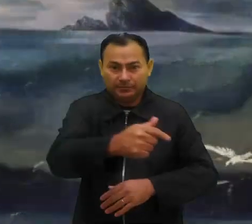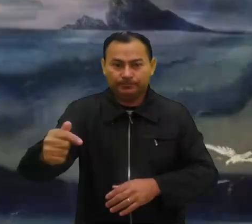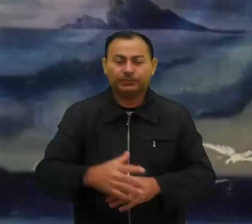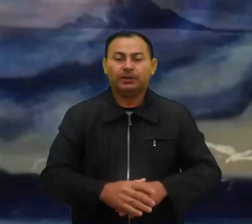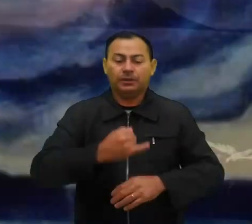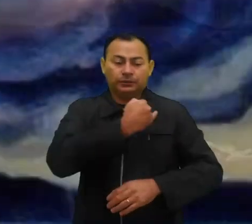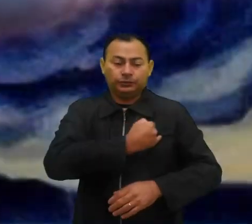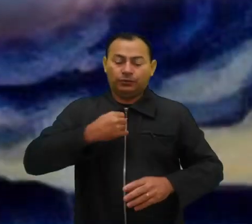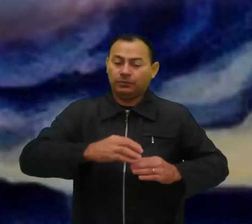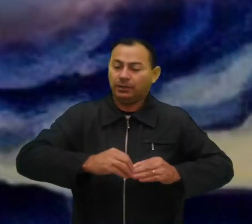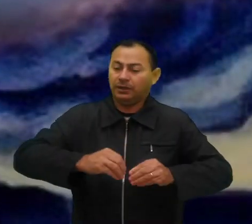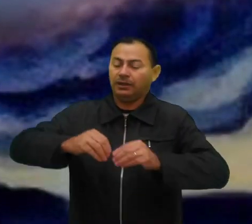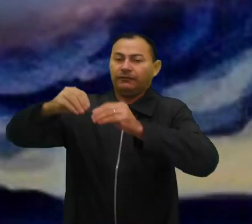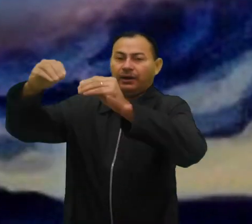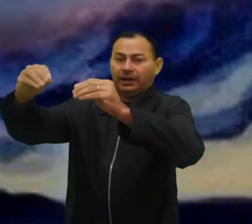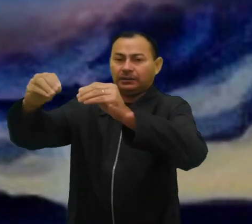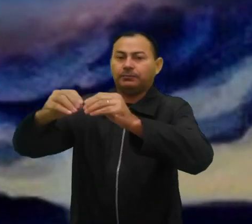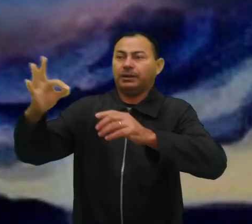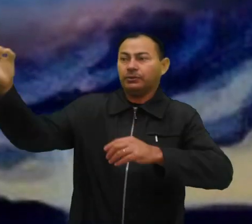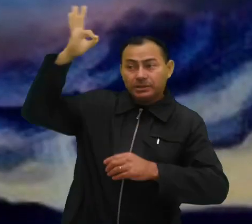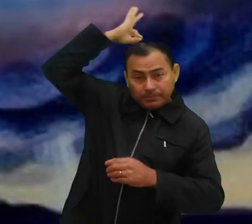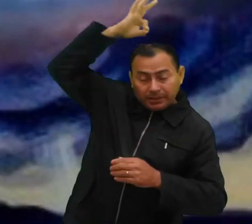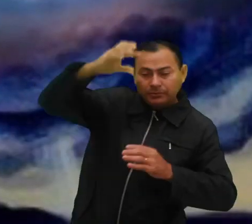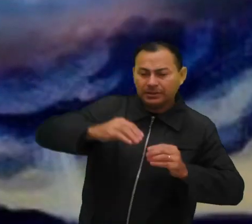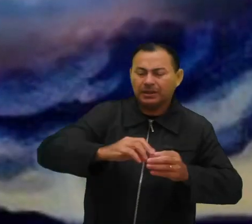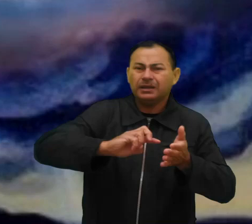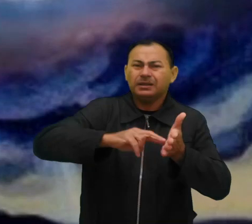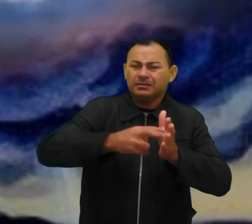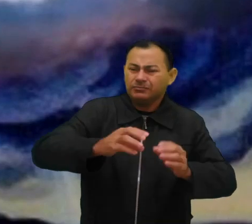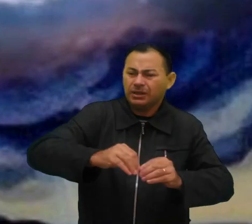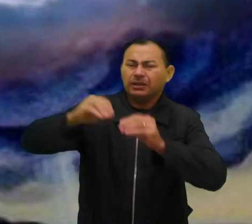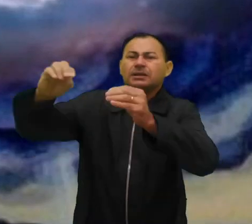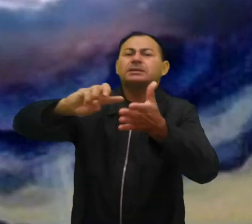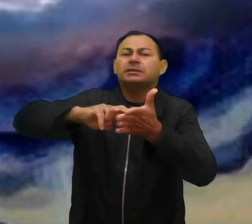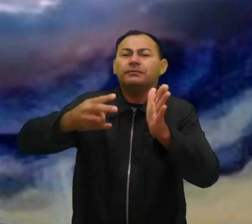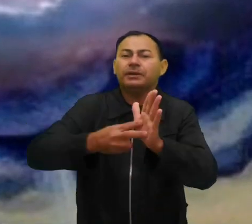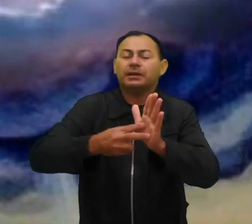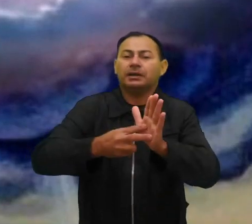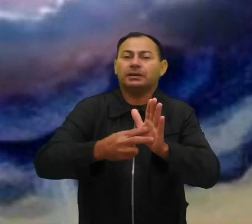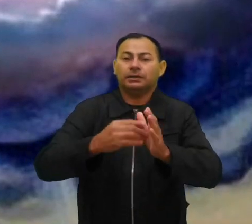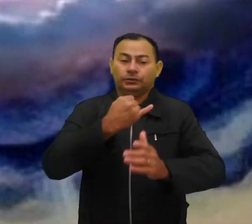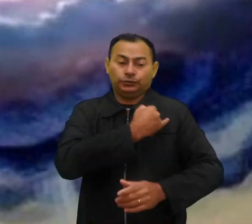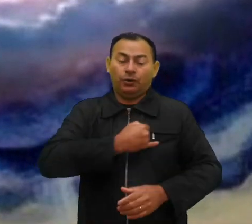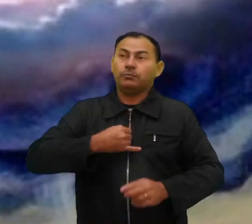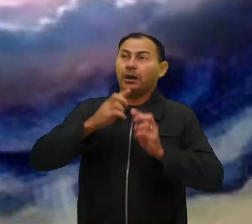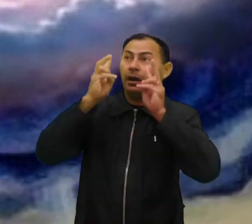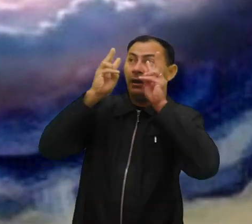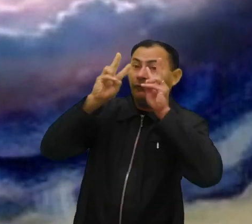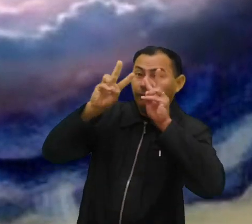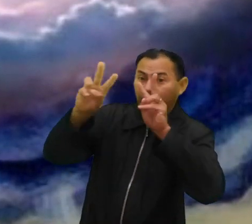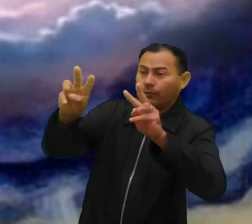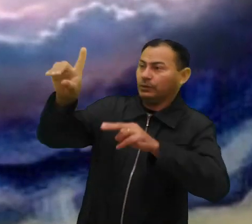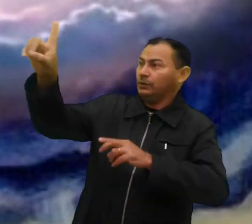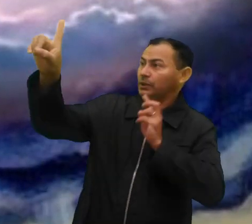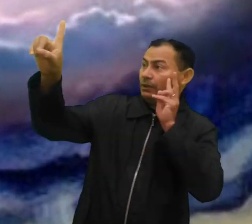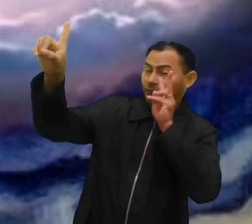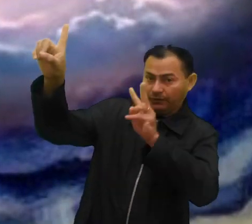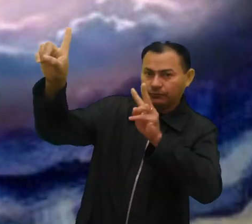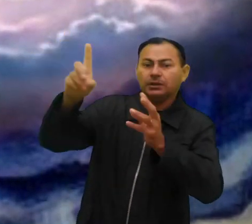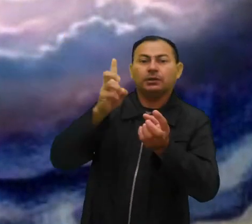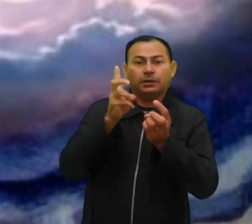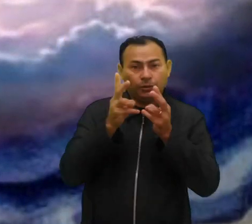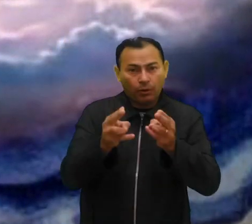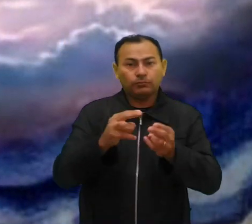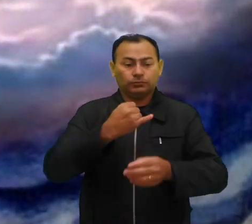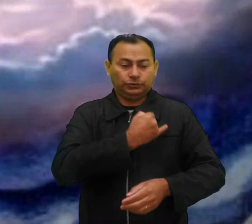levado pelo Espírito. A expressão levado pelo Espírito significa ele teve uma visão, conforme ele mesmo